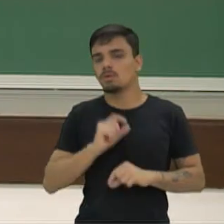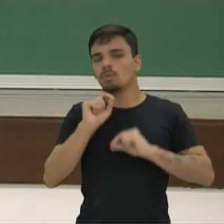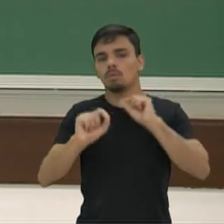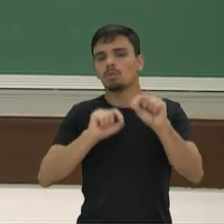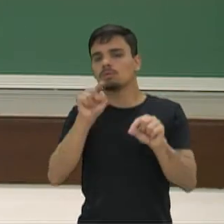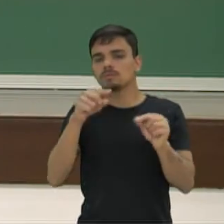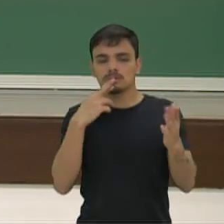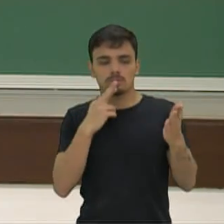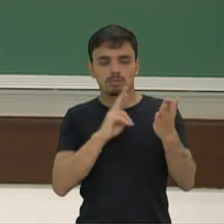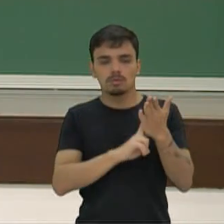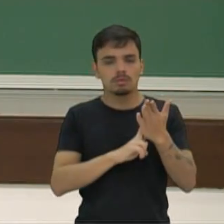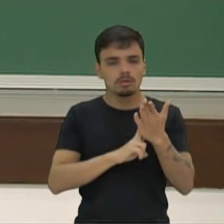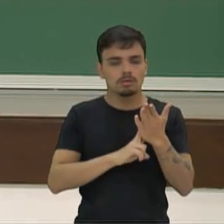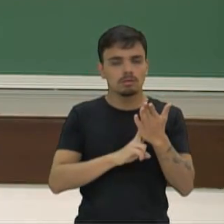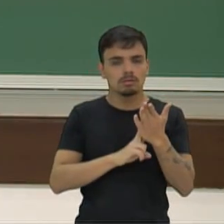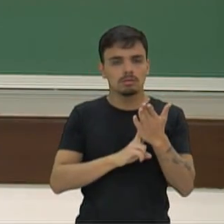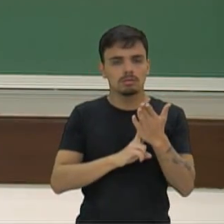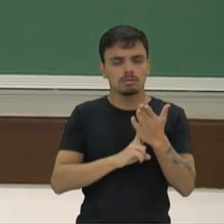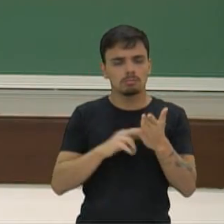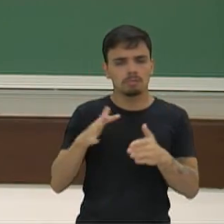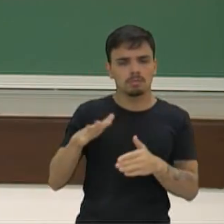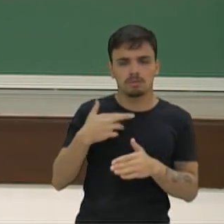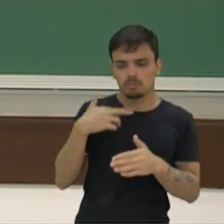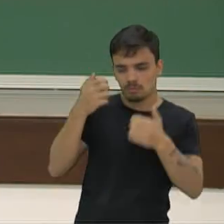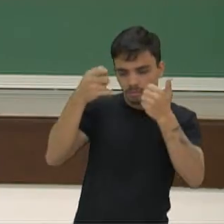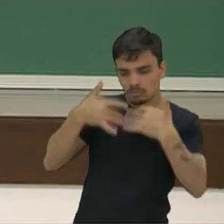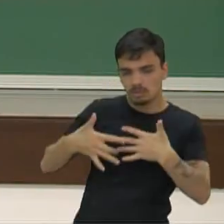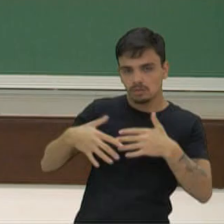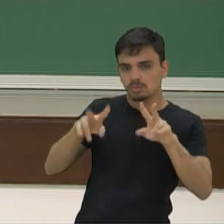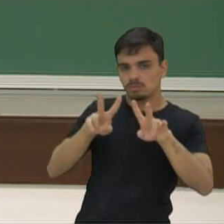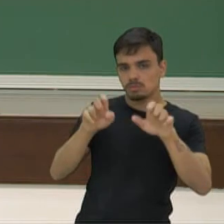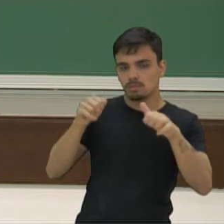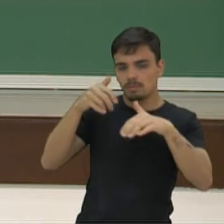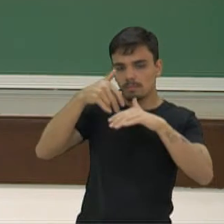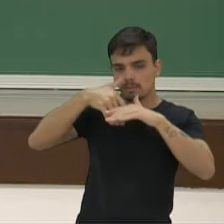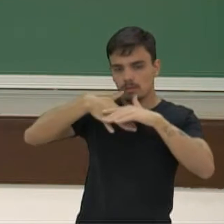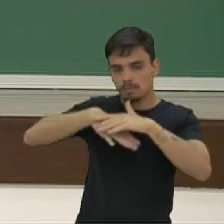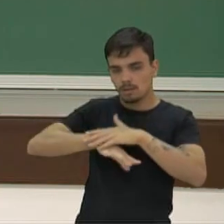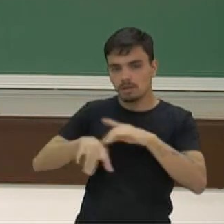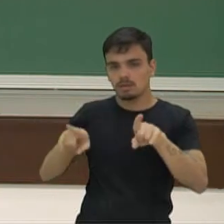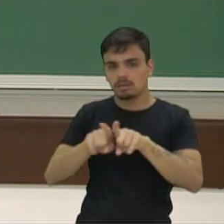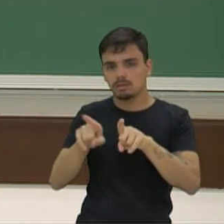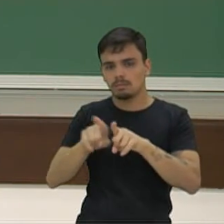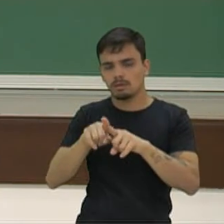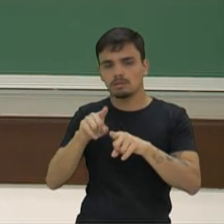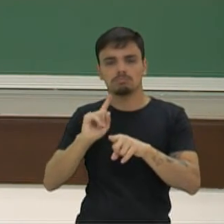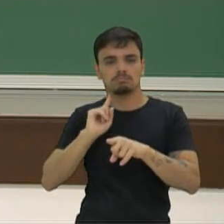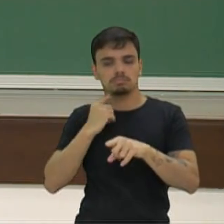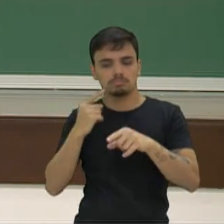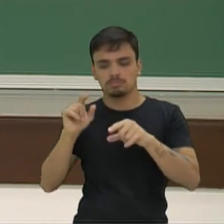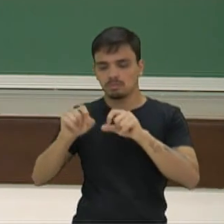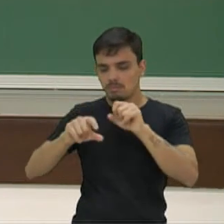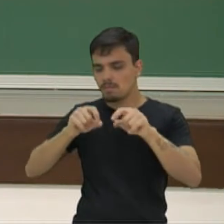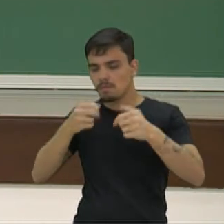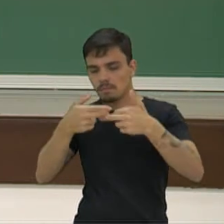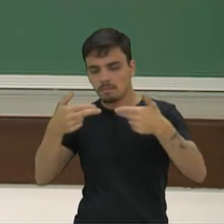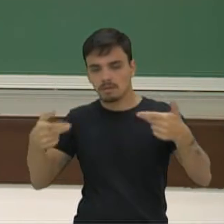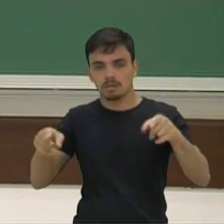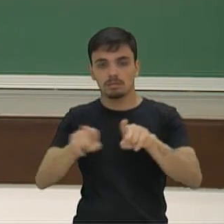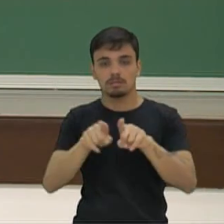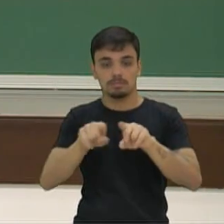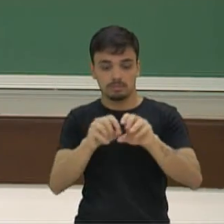você respondeu? Você falou mais ou menos o que eu disse da impermeabilização, dos resíduos, do